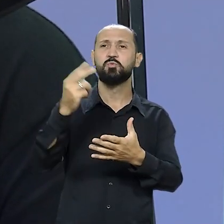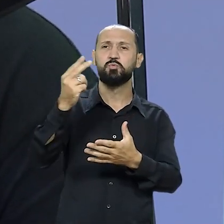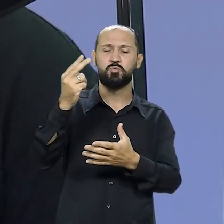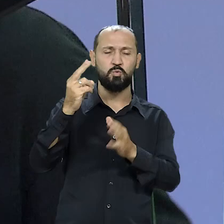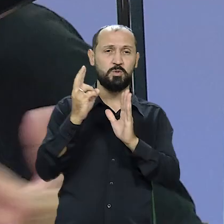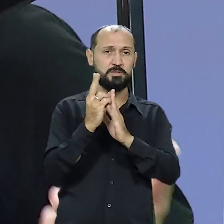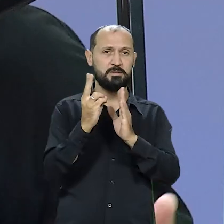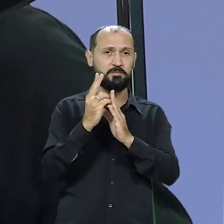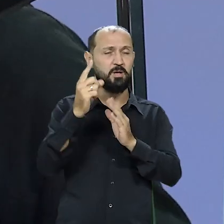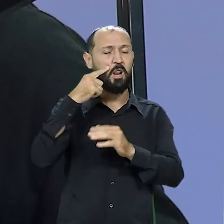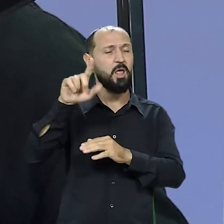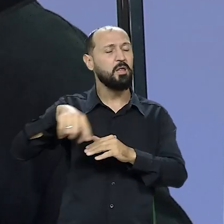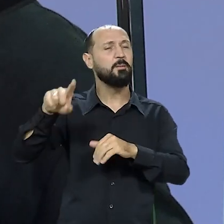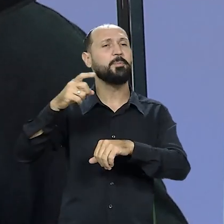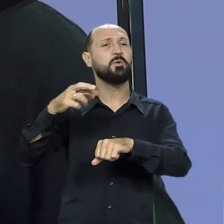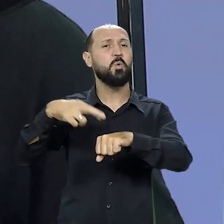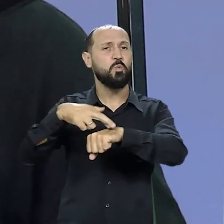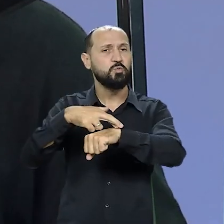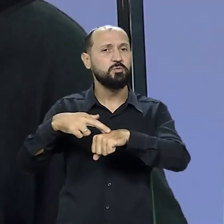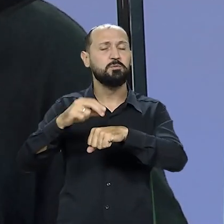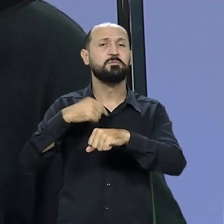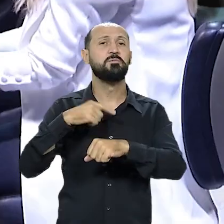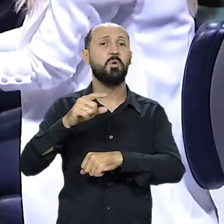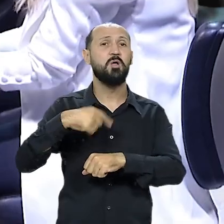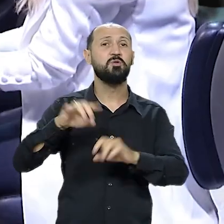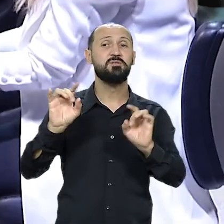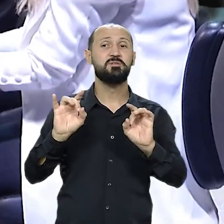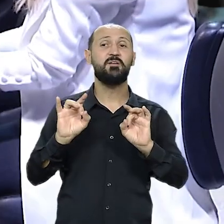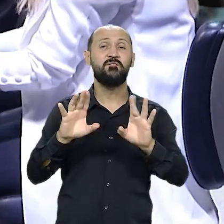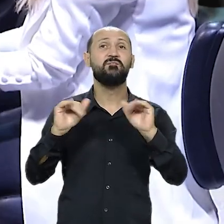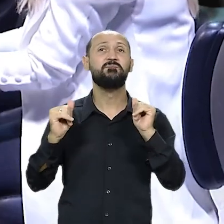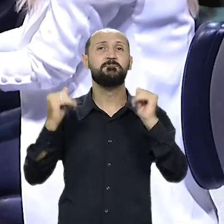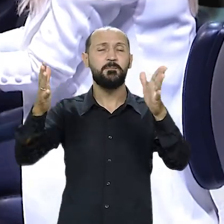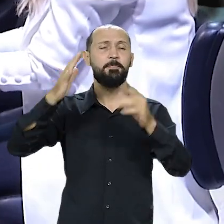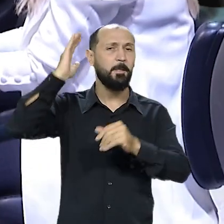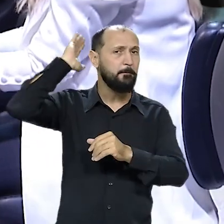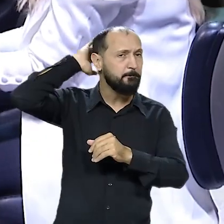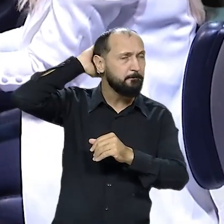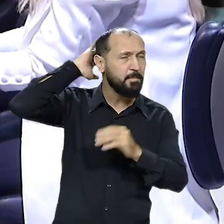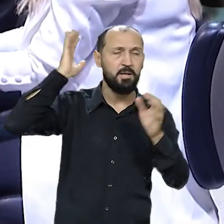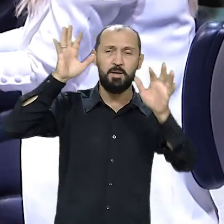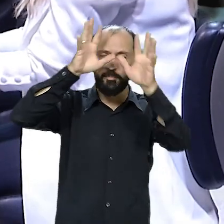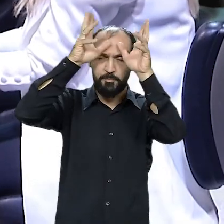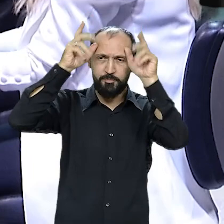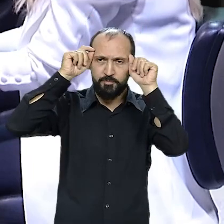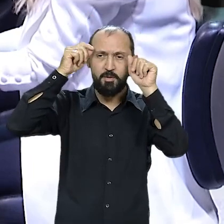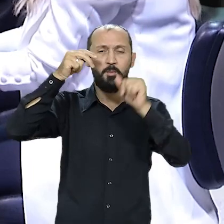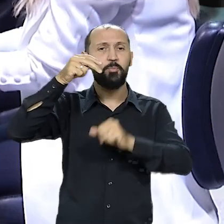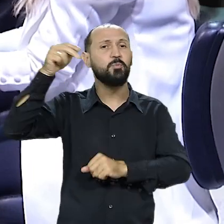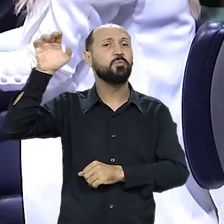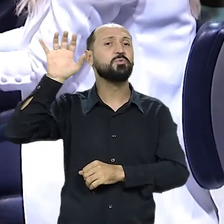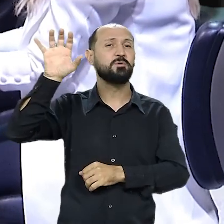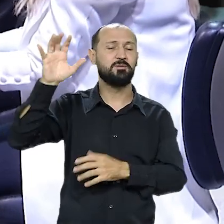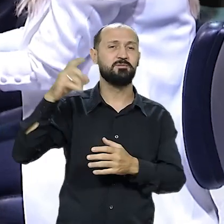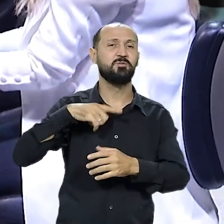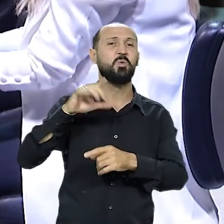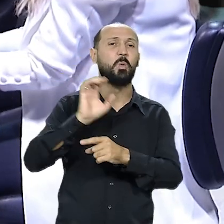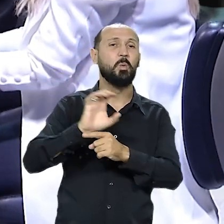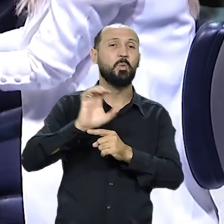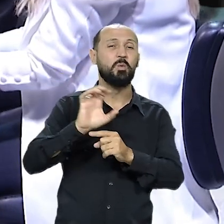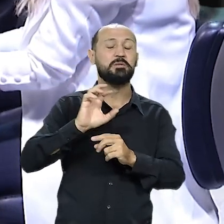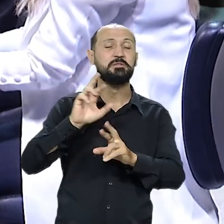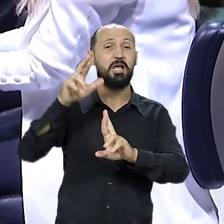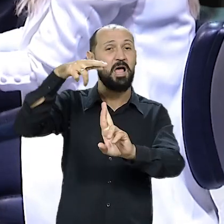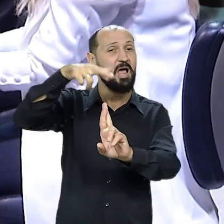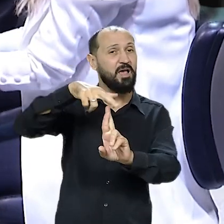Rancho Três Irmãos, ali de Rochedo. Então, a nossa genética está indo para fora, está indo para o Pará, está indo para o Mato Grosso, está indo para o Nordeste. Então, o